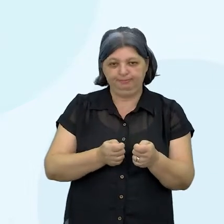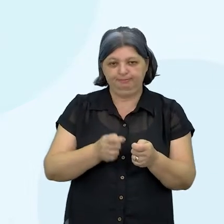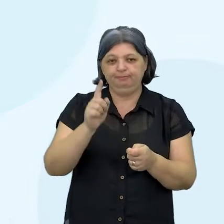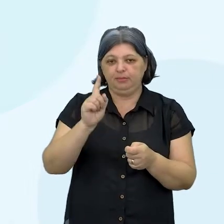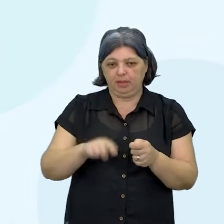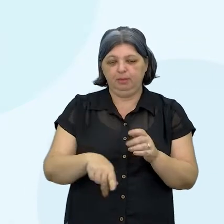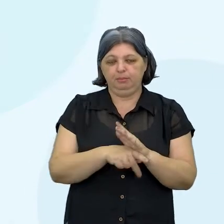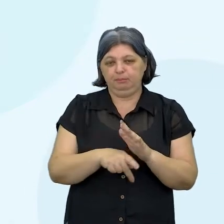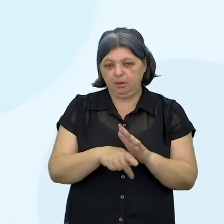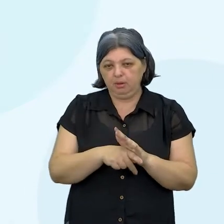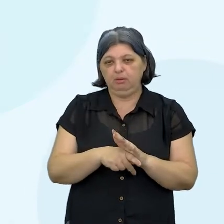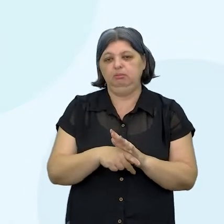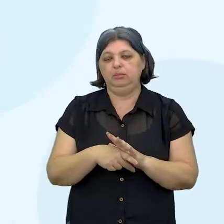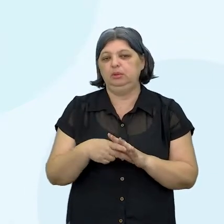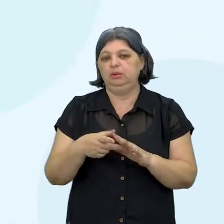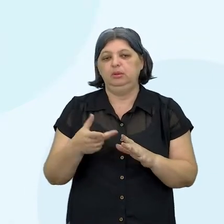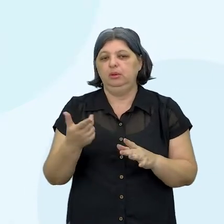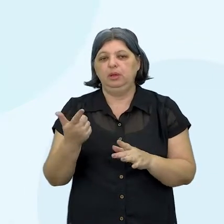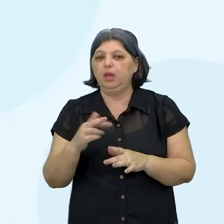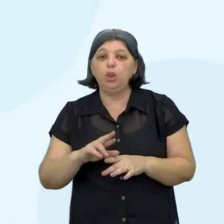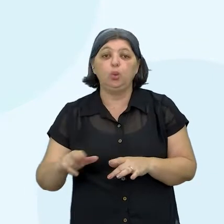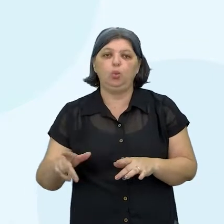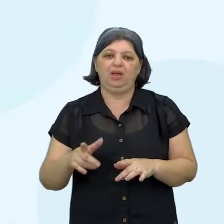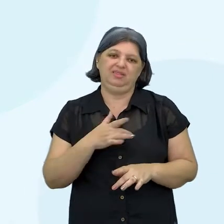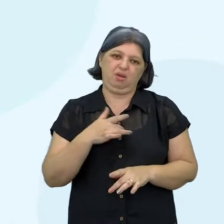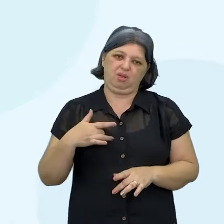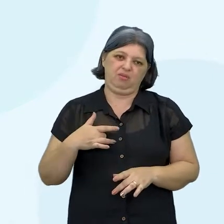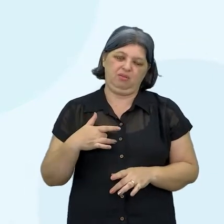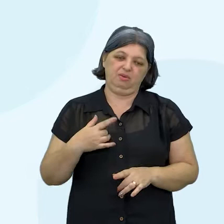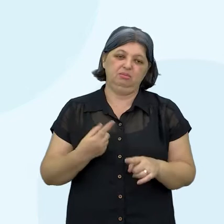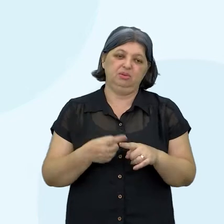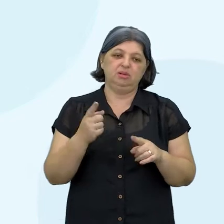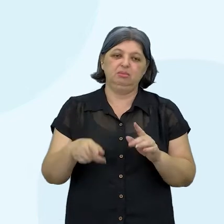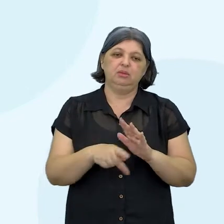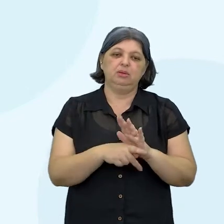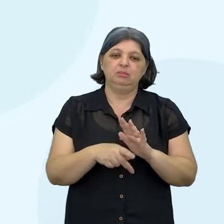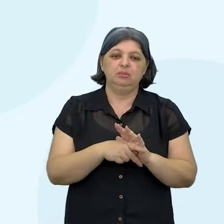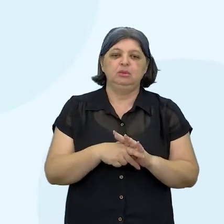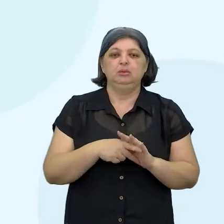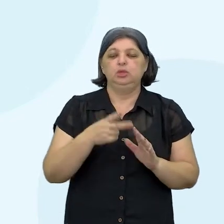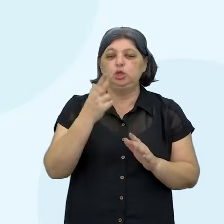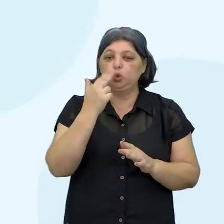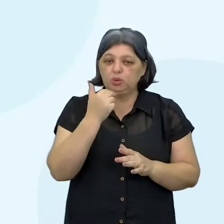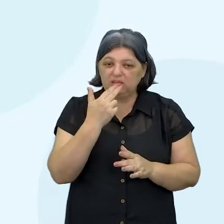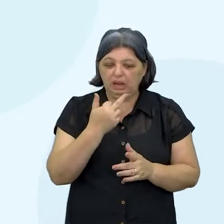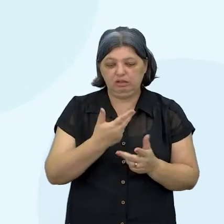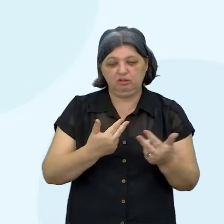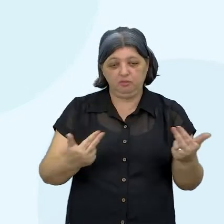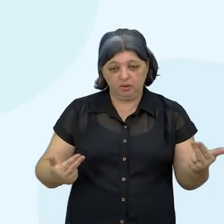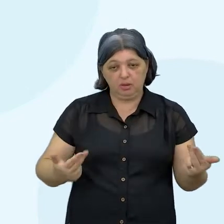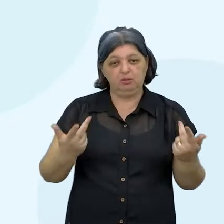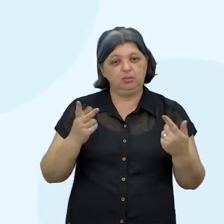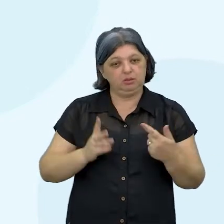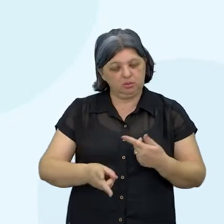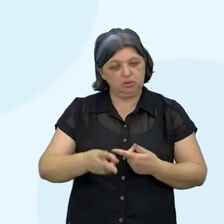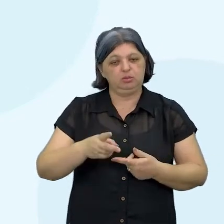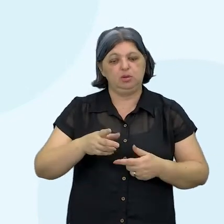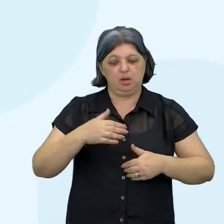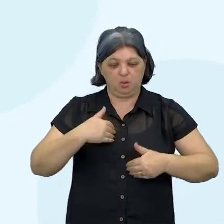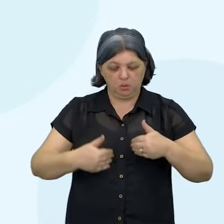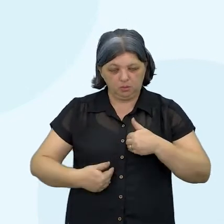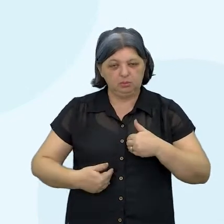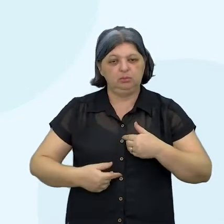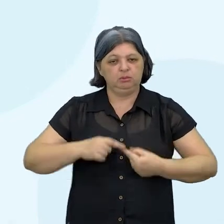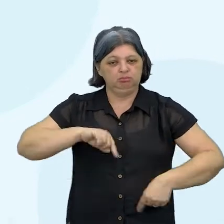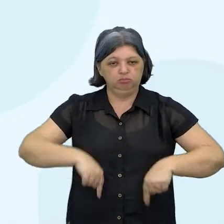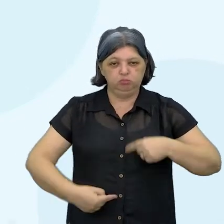de peso saudável. E ela está justamente atrelada à insuficiência de calorias e nutrientes necessários para manter o corpo funcionando. Então o